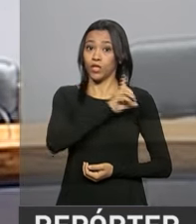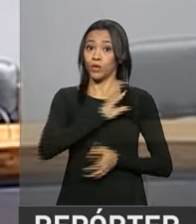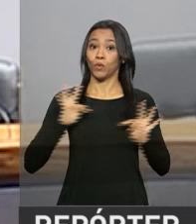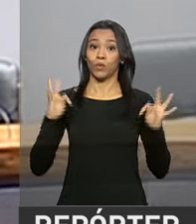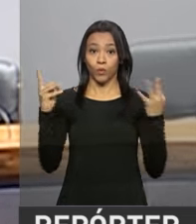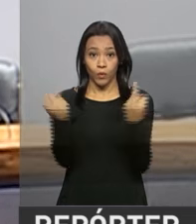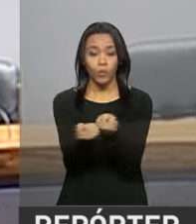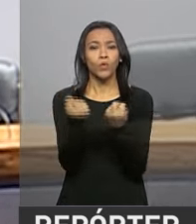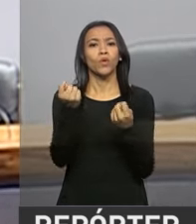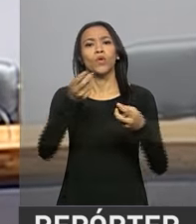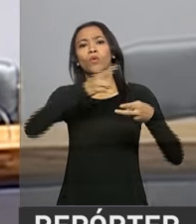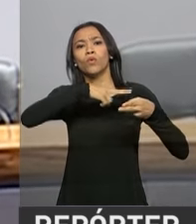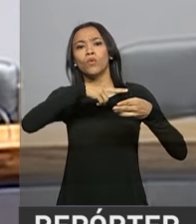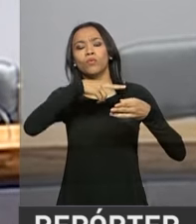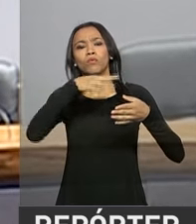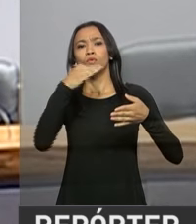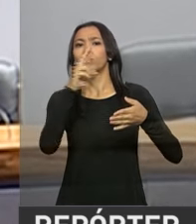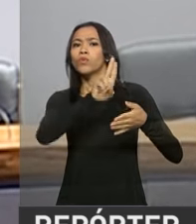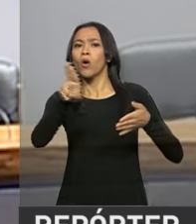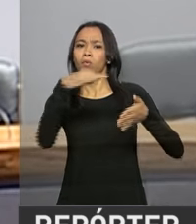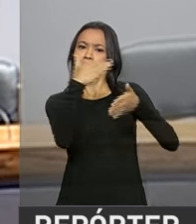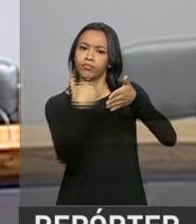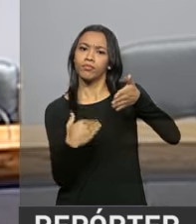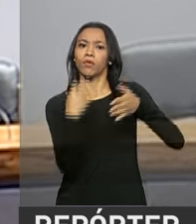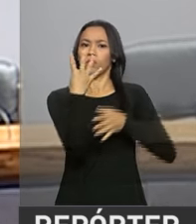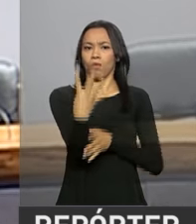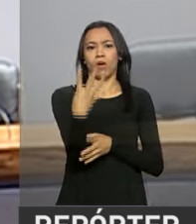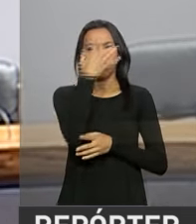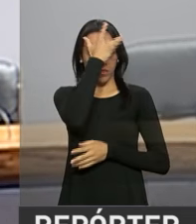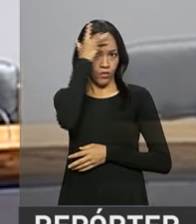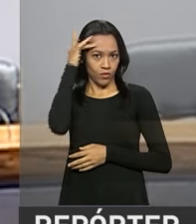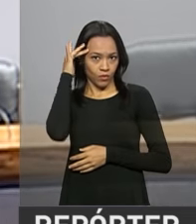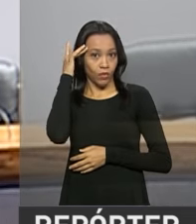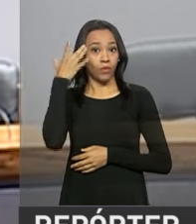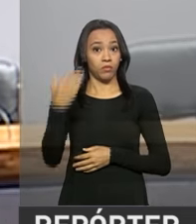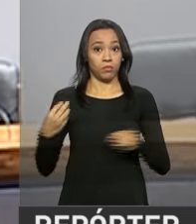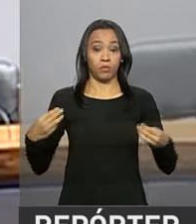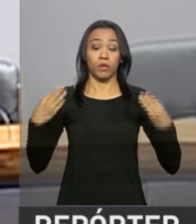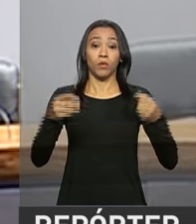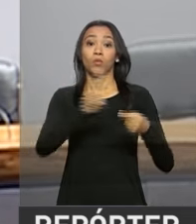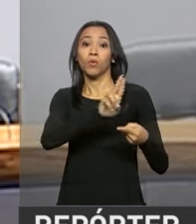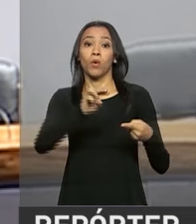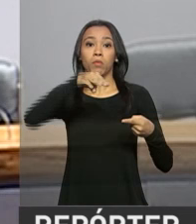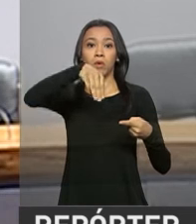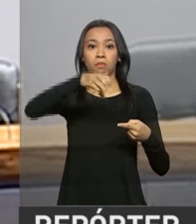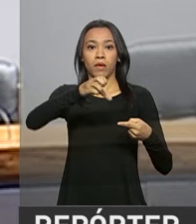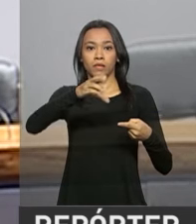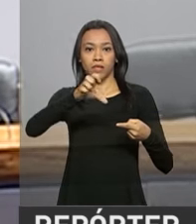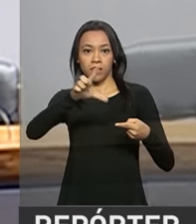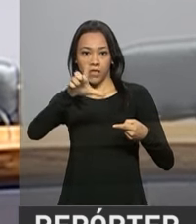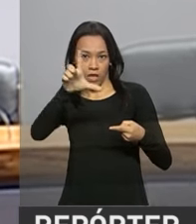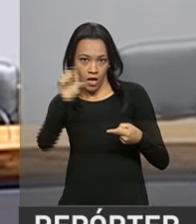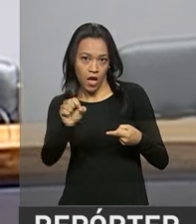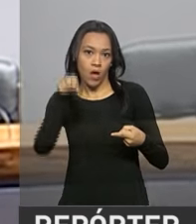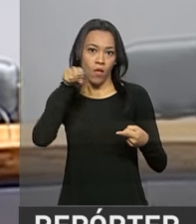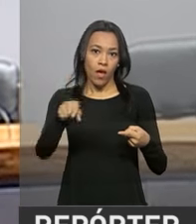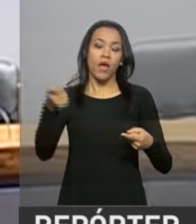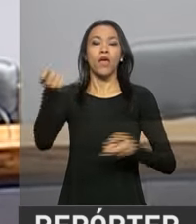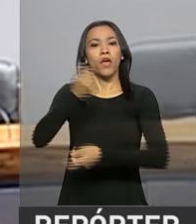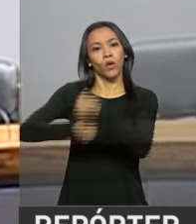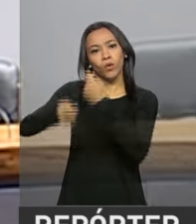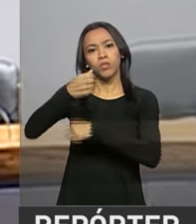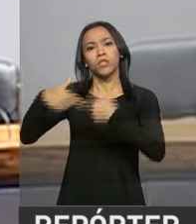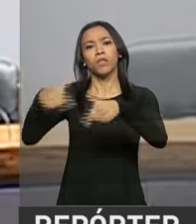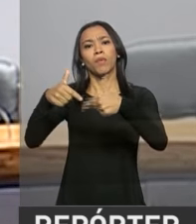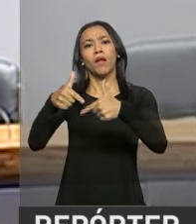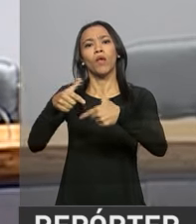nomes foram anunciados agora há pouco pelo ministro da Fazenda, Henrique Meirelles. São eles Marcelo Caetano, economista do IPEA, que